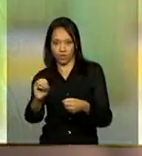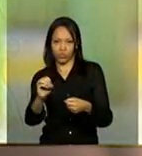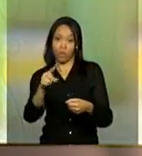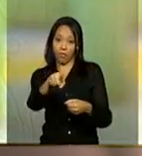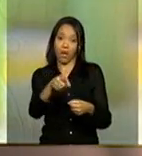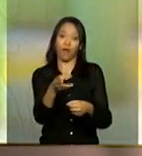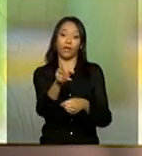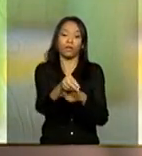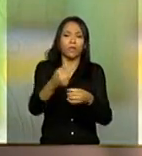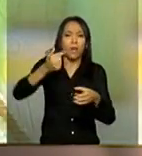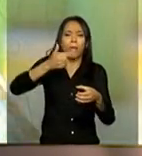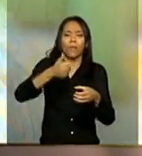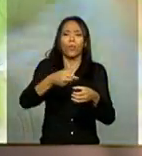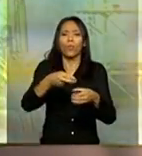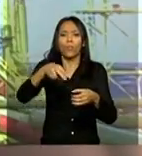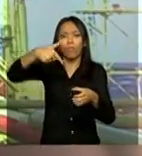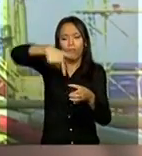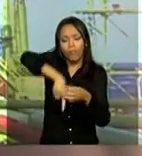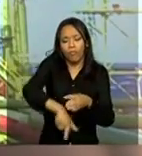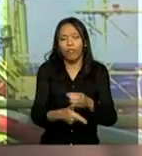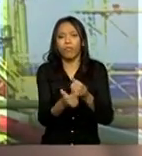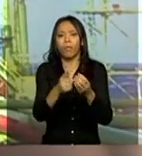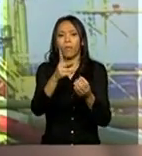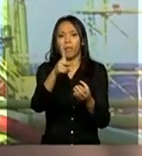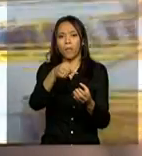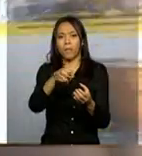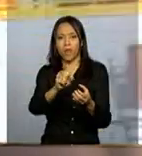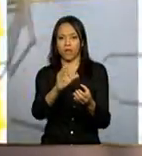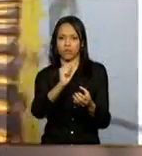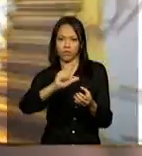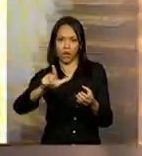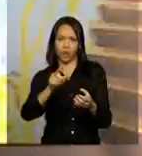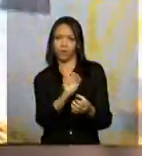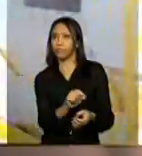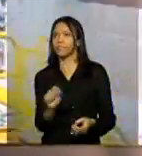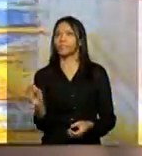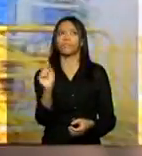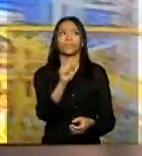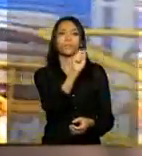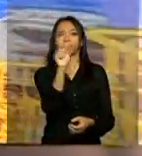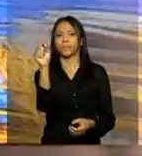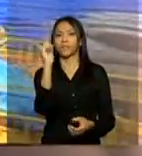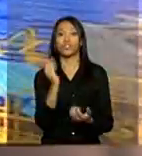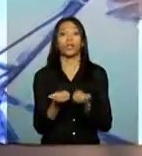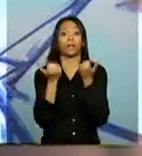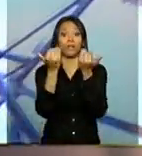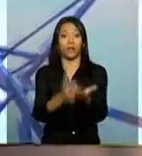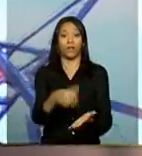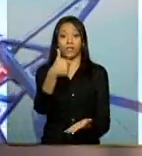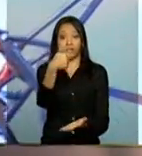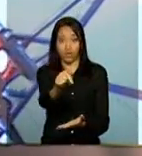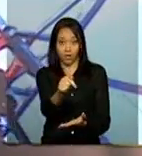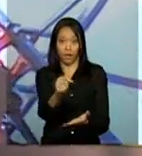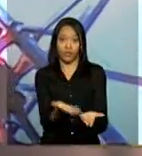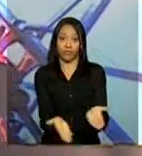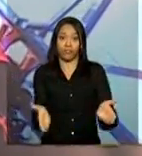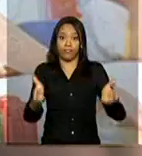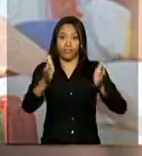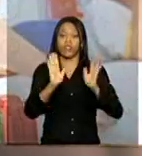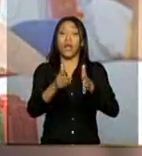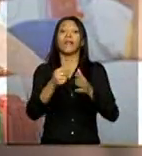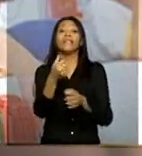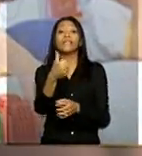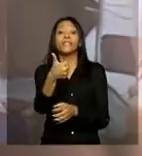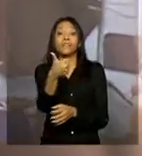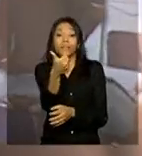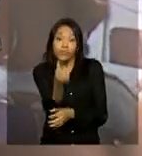pré-sal, que está batendo recordes. Por todo o país, já foram entregues 17 plataformas e 16 estão em construção.